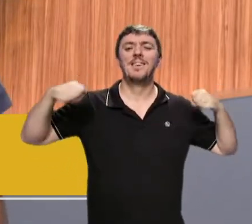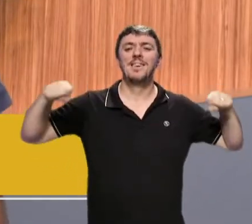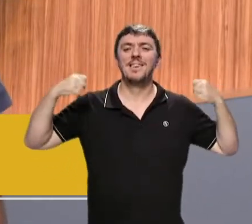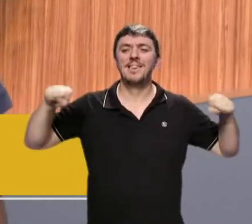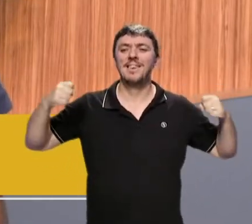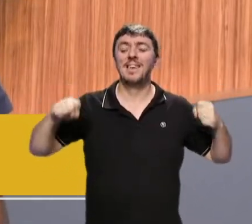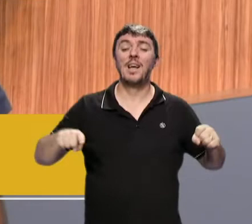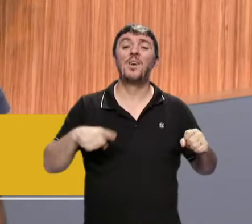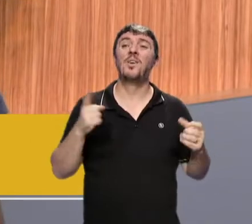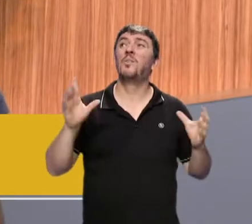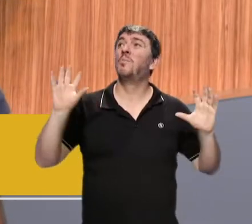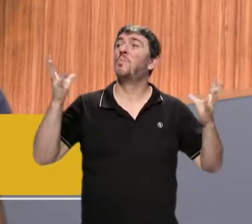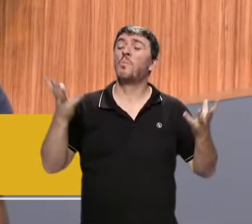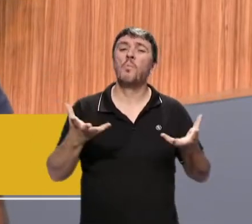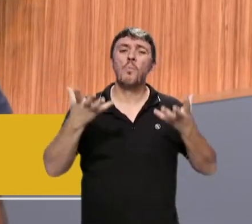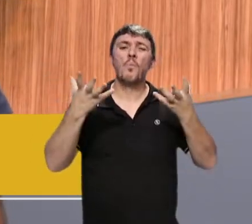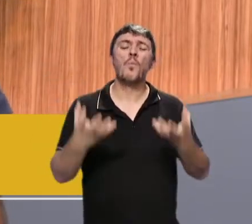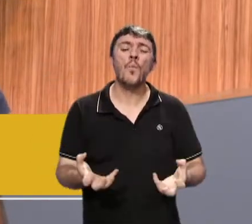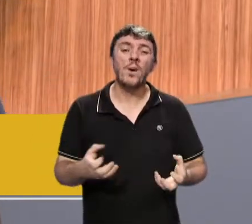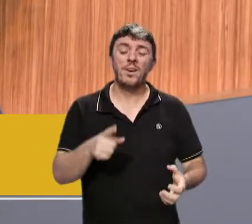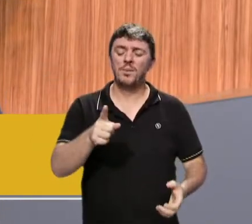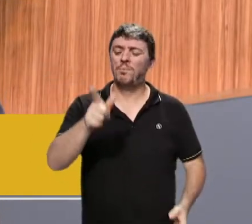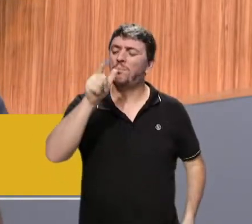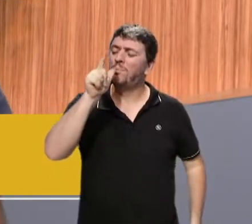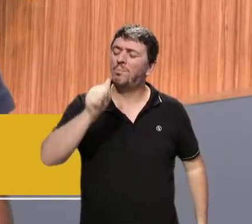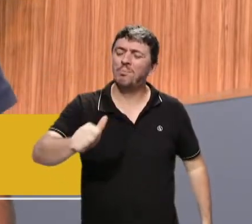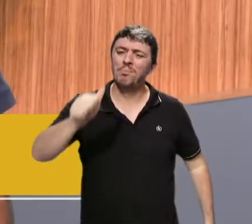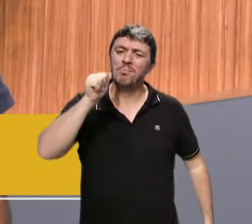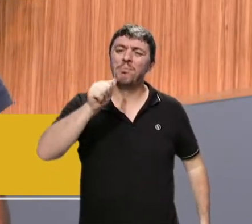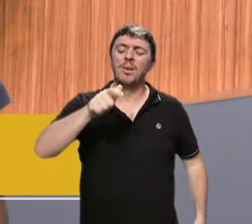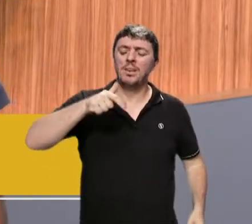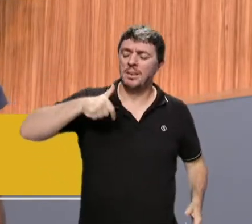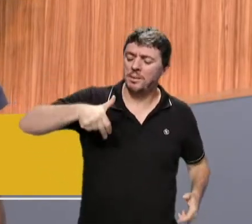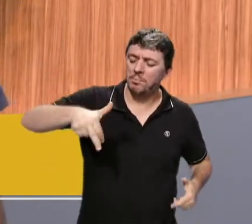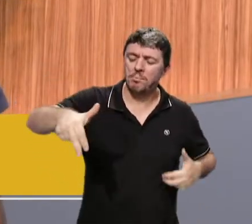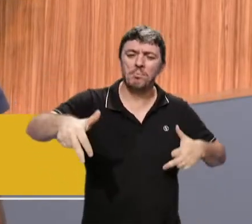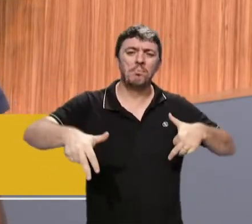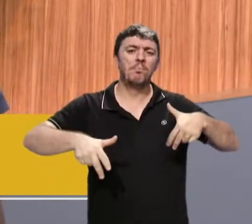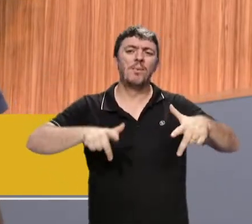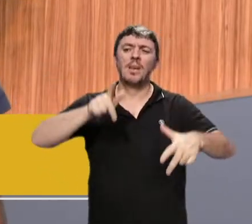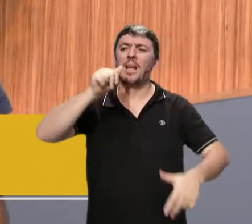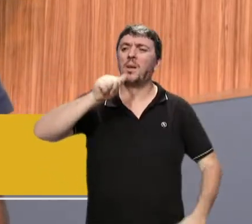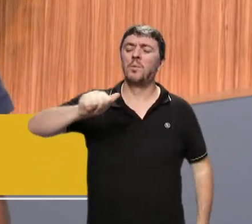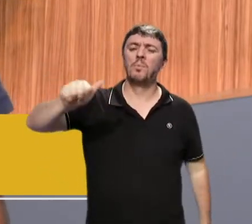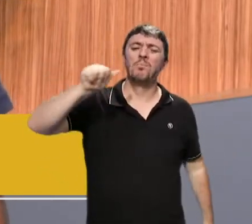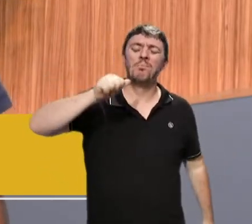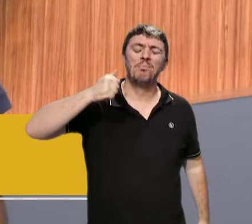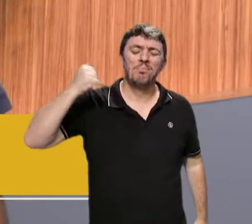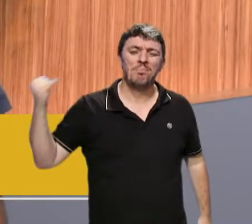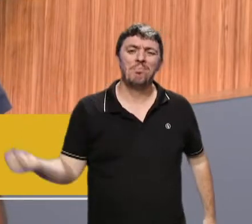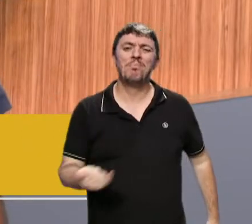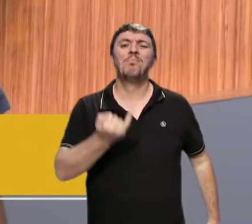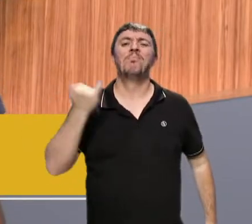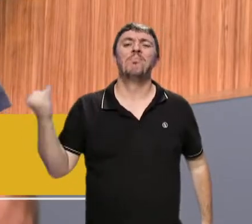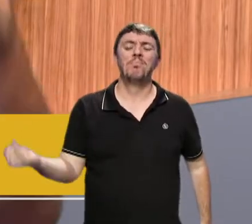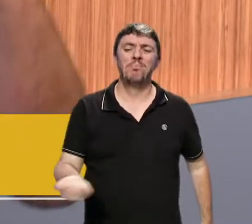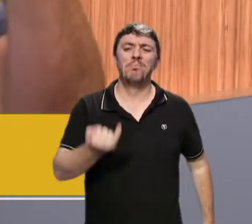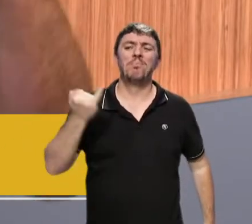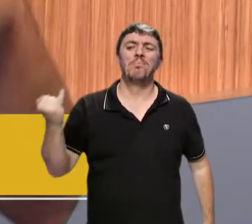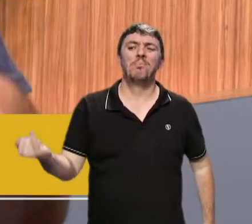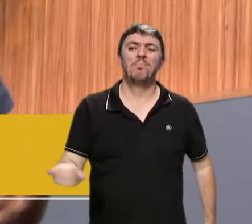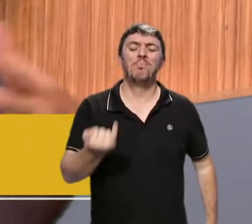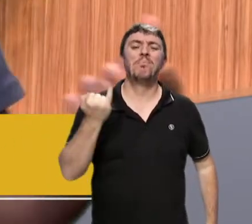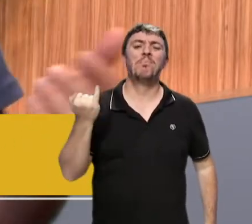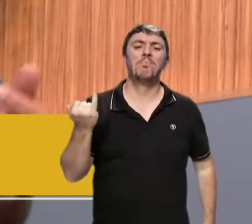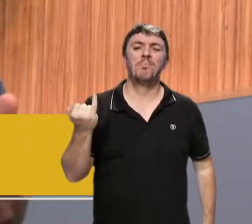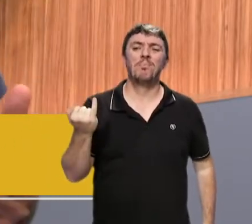gente, o tempo está muito seco, leva sempre sua garrafinha de água. Se for caminhar, se for fazer um exercício físico, não se esqueça de levar água, tá? Eu levei uma